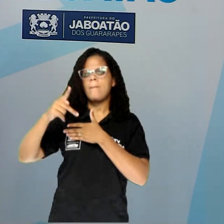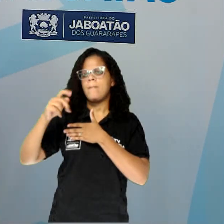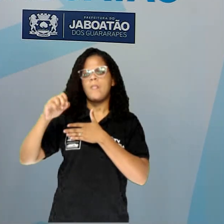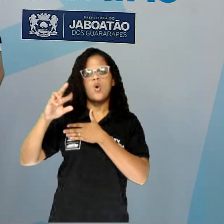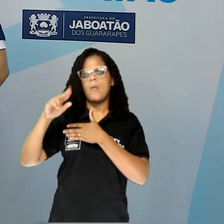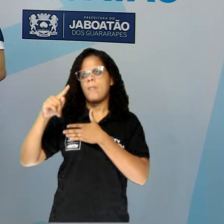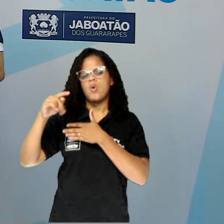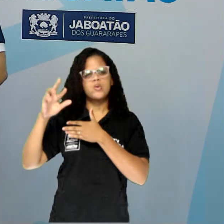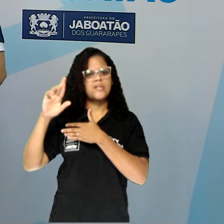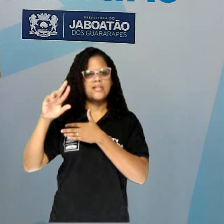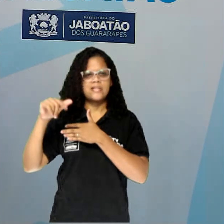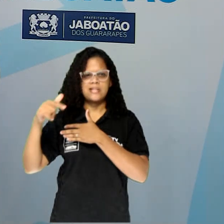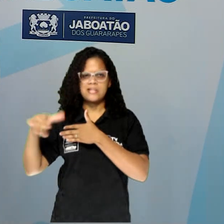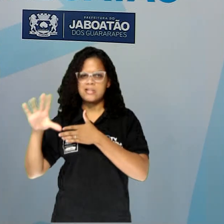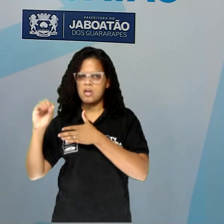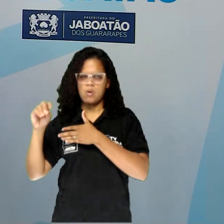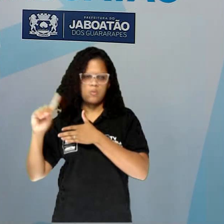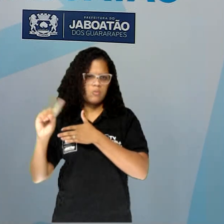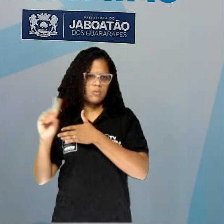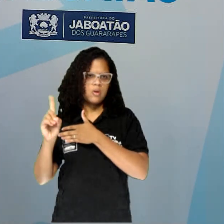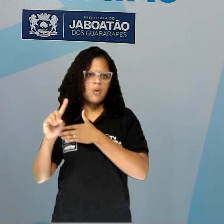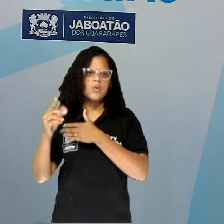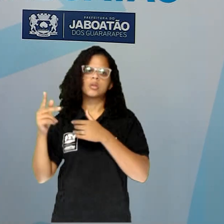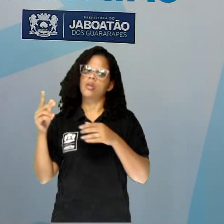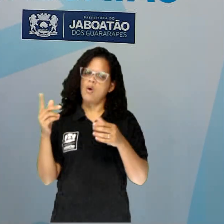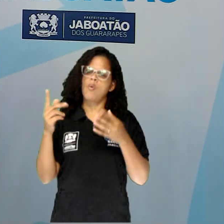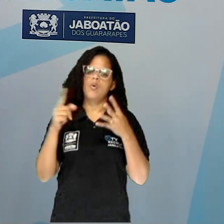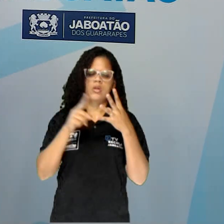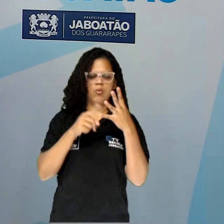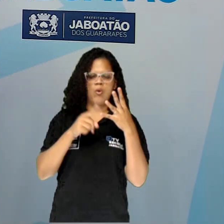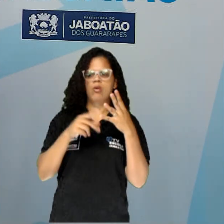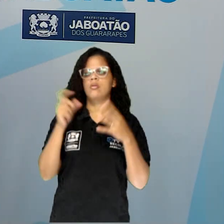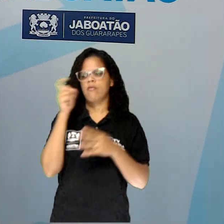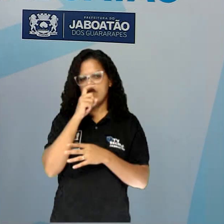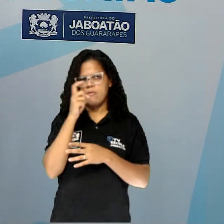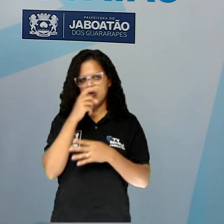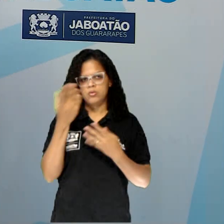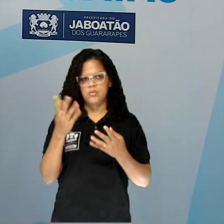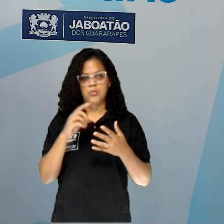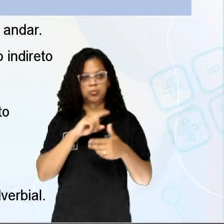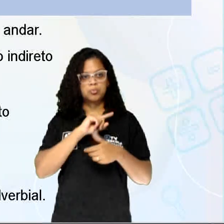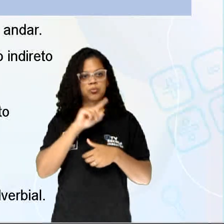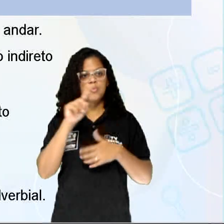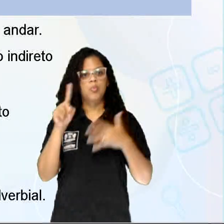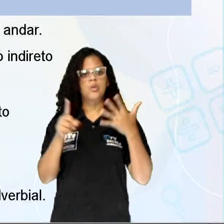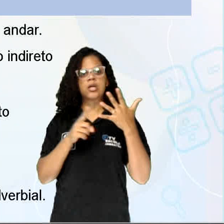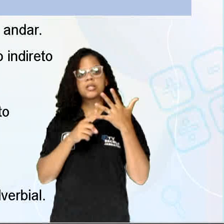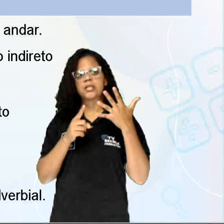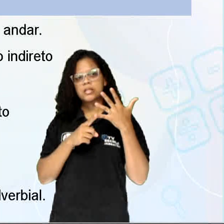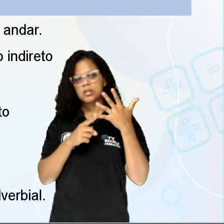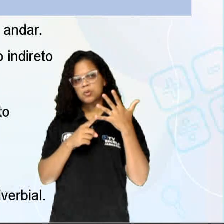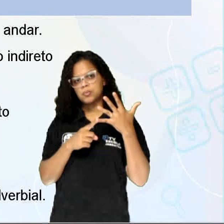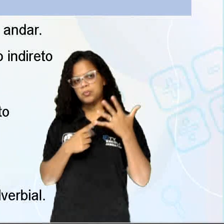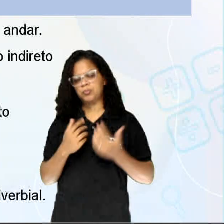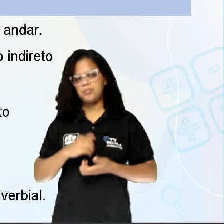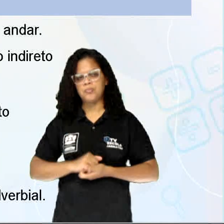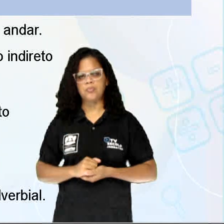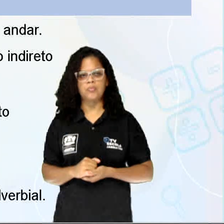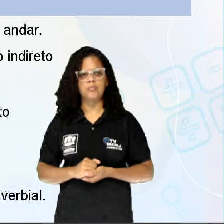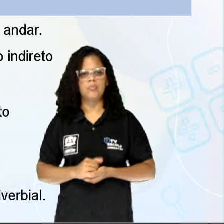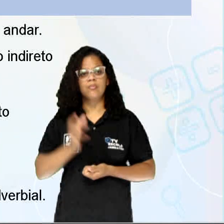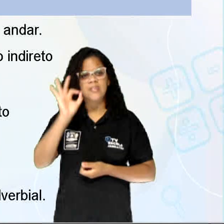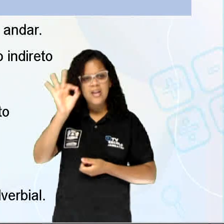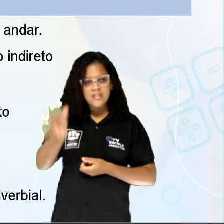4 ele também é um item falso. Verificaremos agora o item 5. Olha só. É correto afirmar que